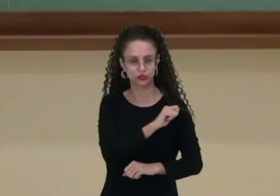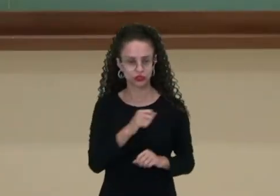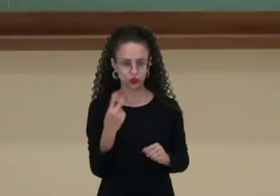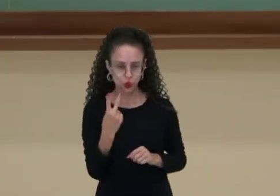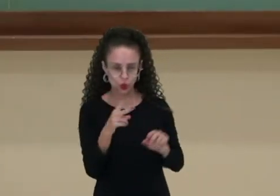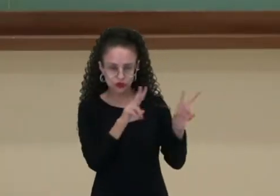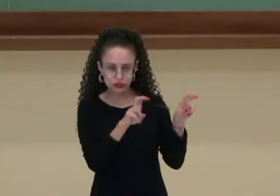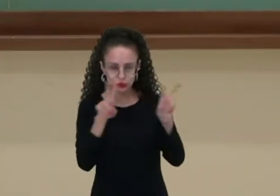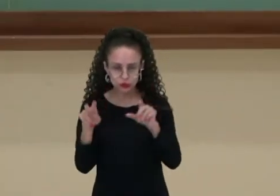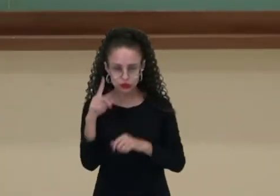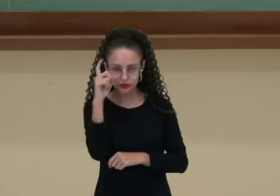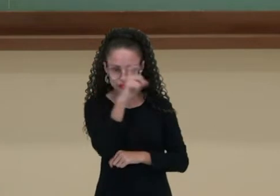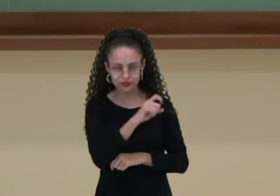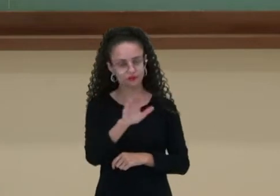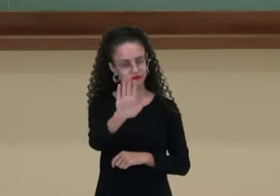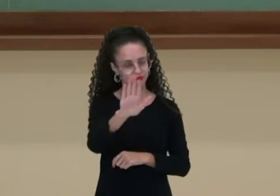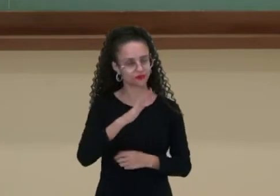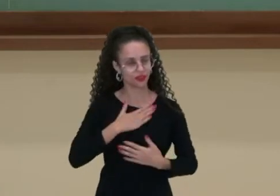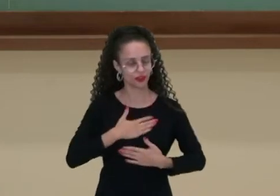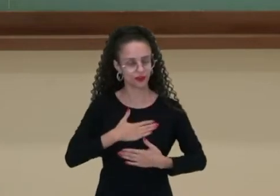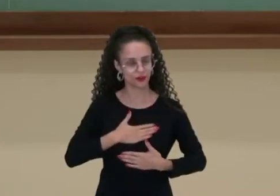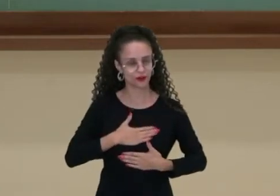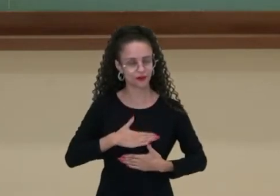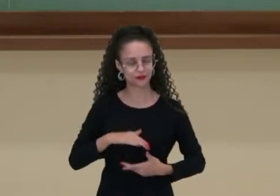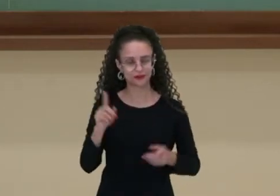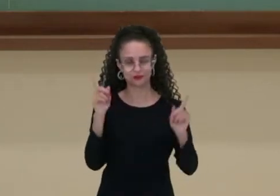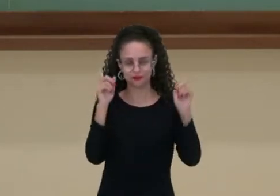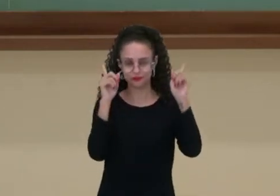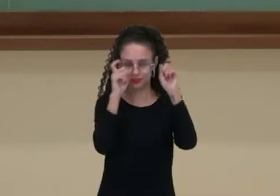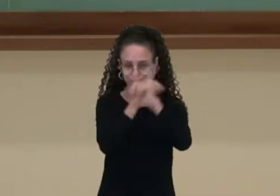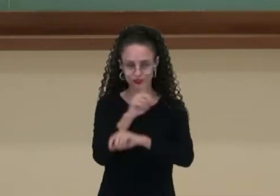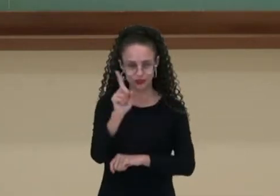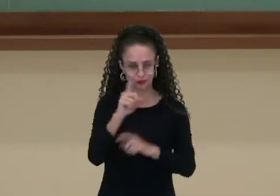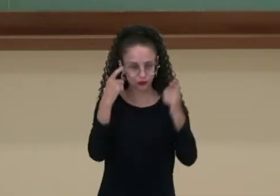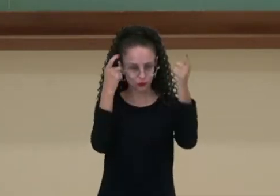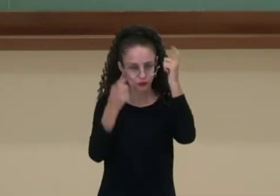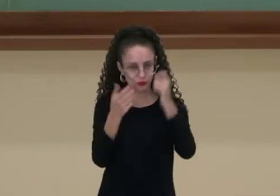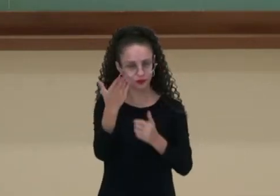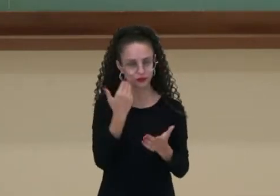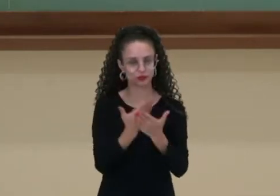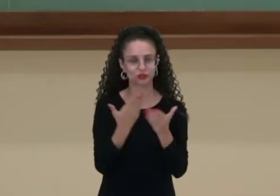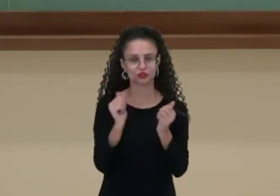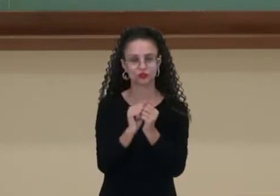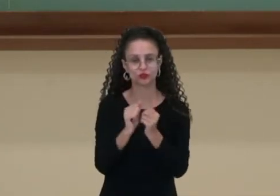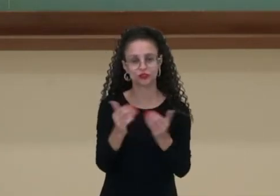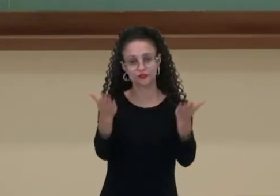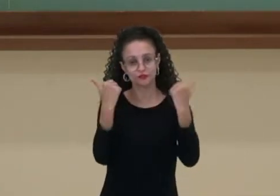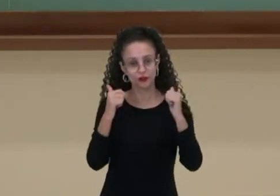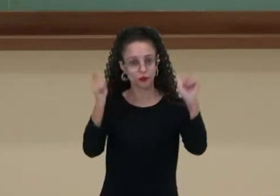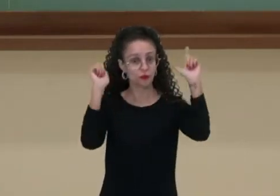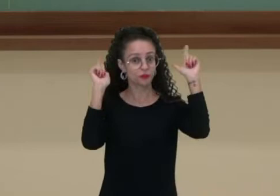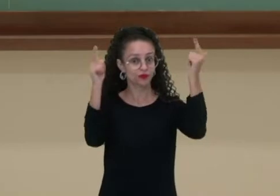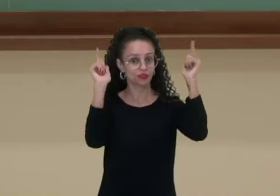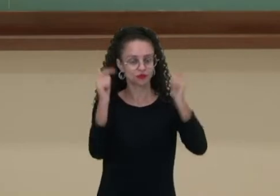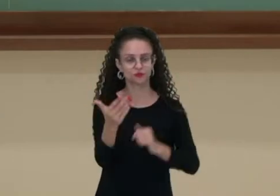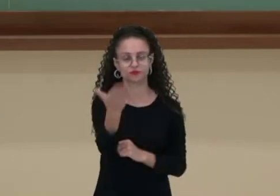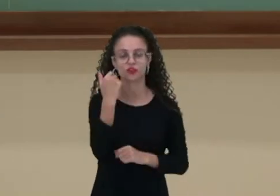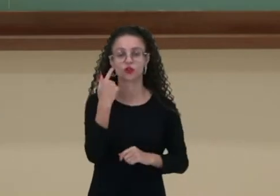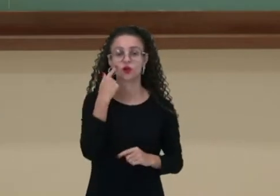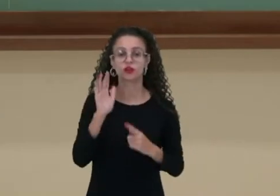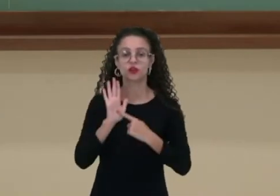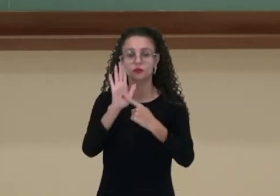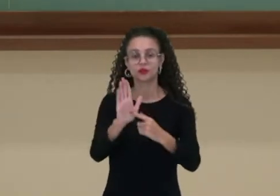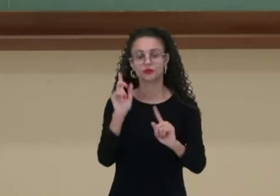assuntos muito difíceis. Calma, não se preocupe, vamos estudar juntos essa. Bora lá? Embarque nessa aventura. Eu vou apresentar para vocês